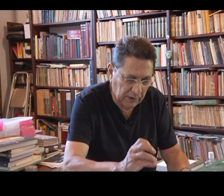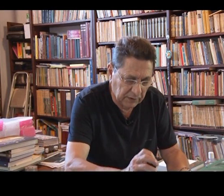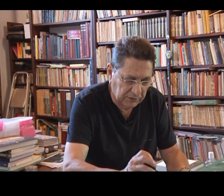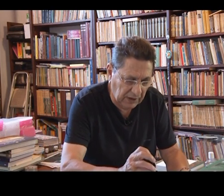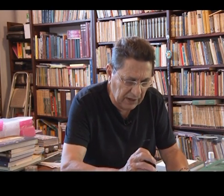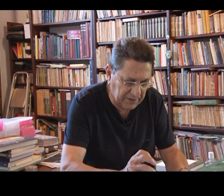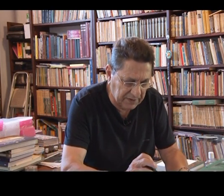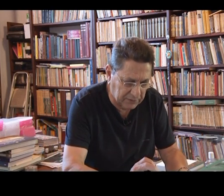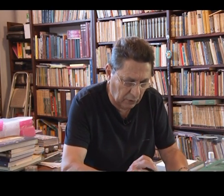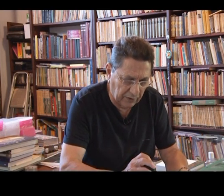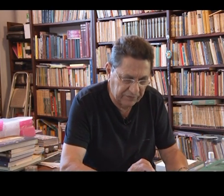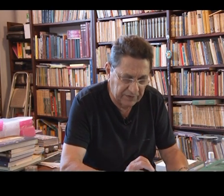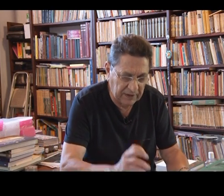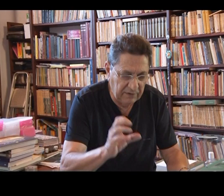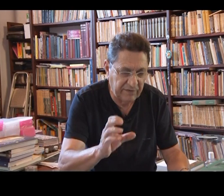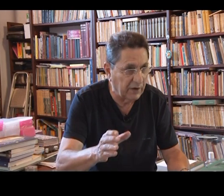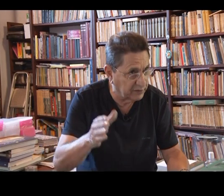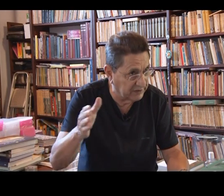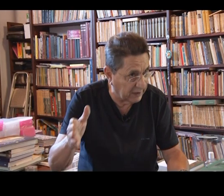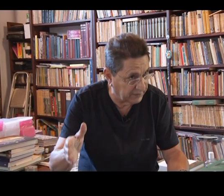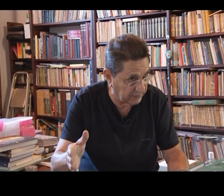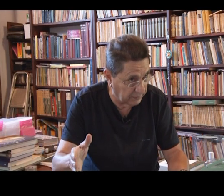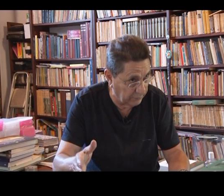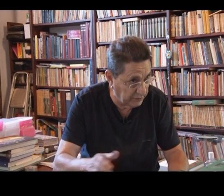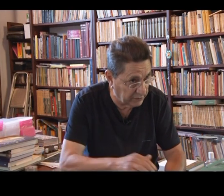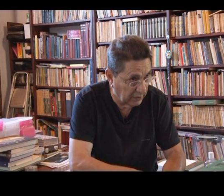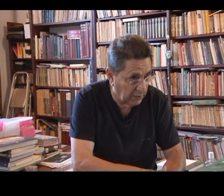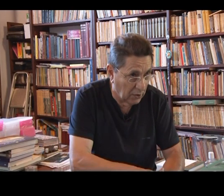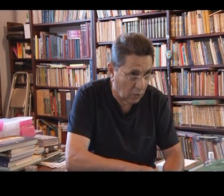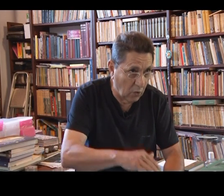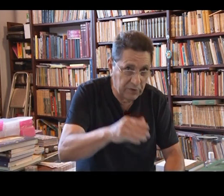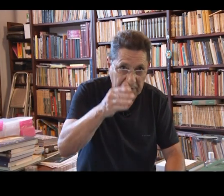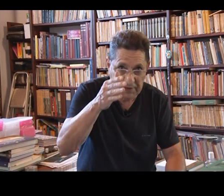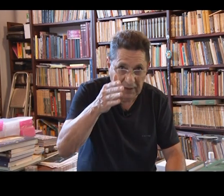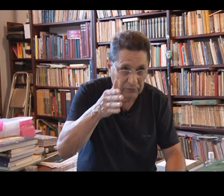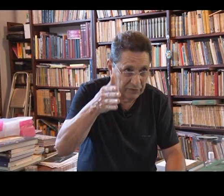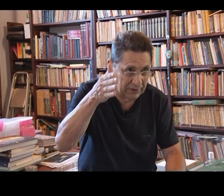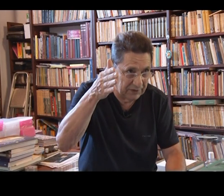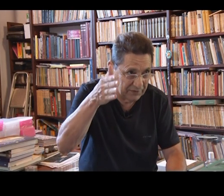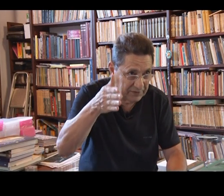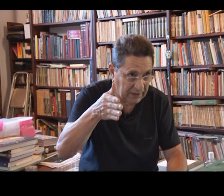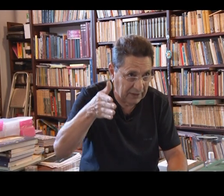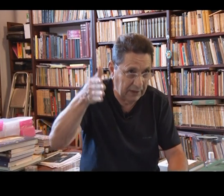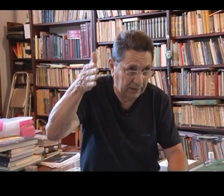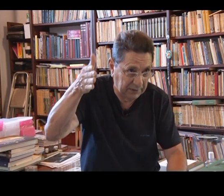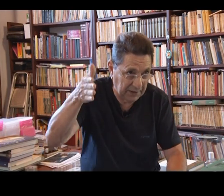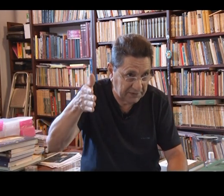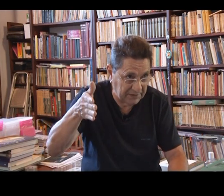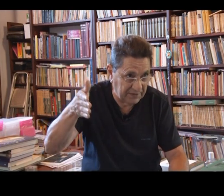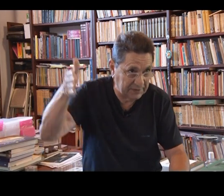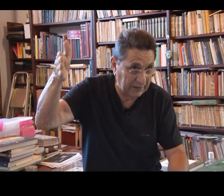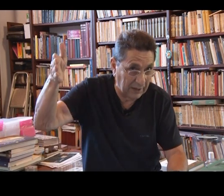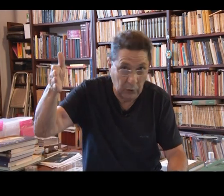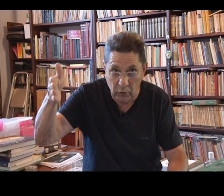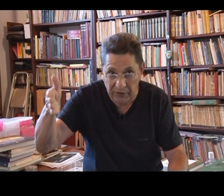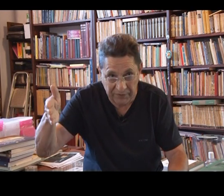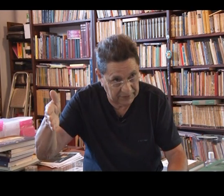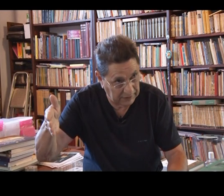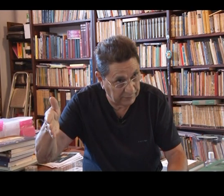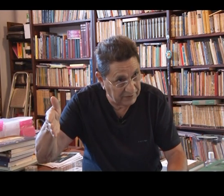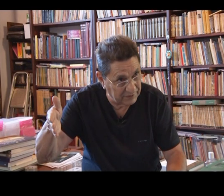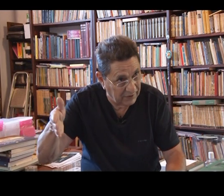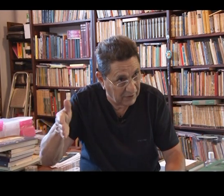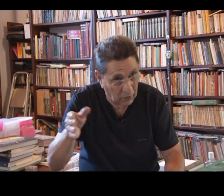escreveu 3 estrofes em versos decassílabos, com os acentos na terceira, na sexta e na